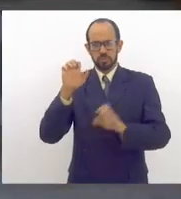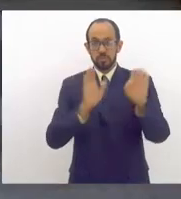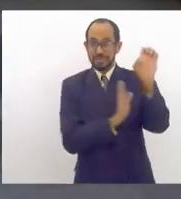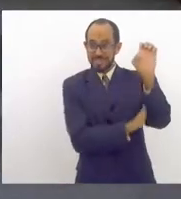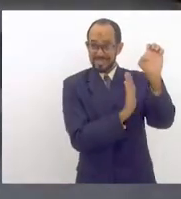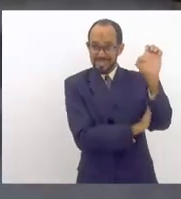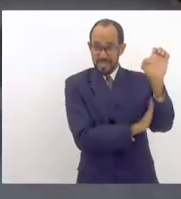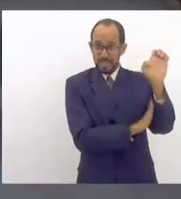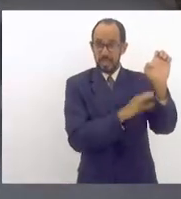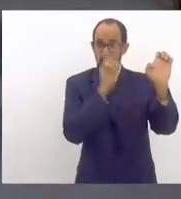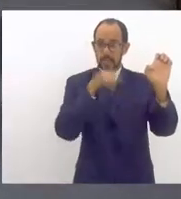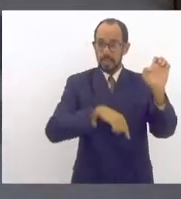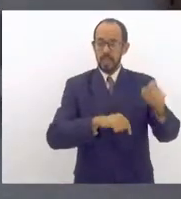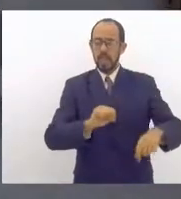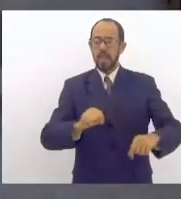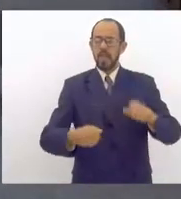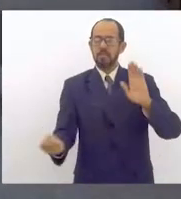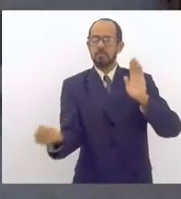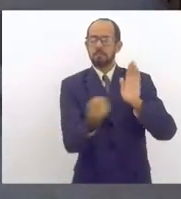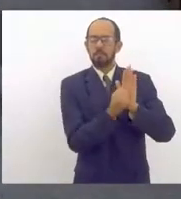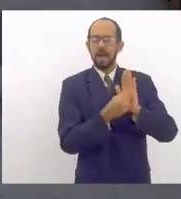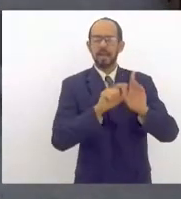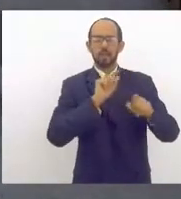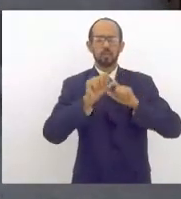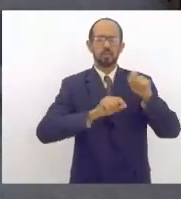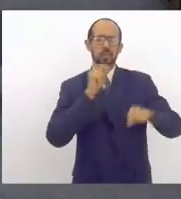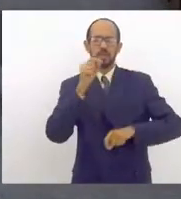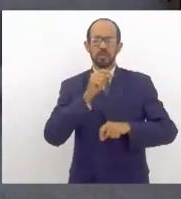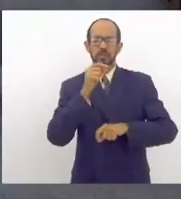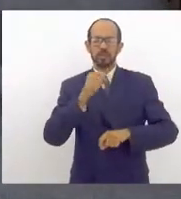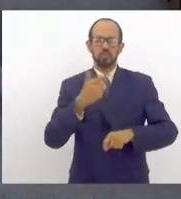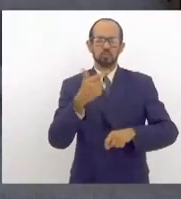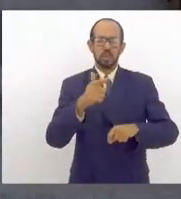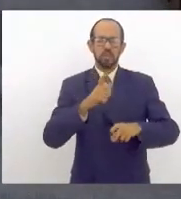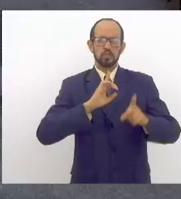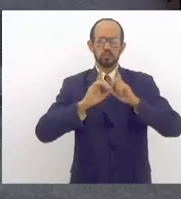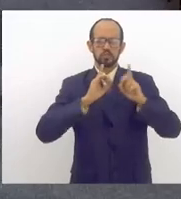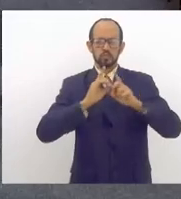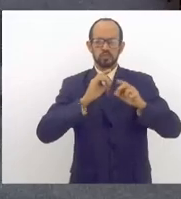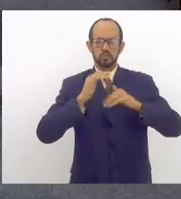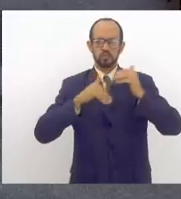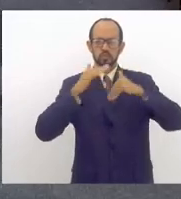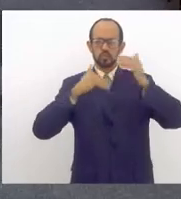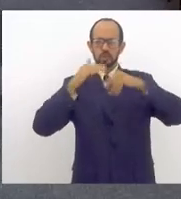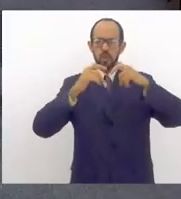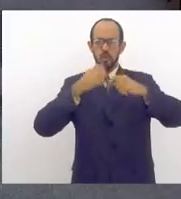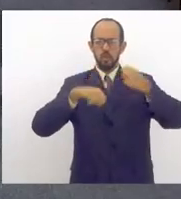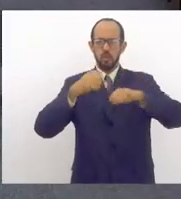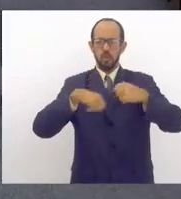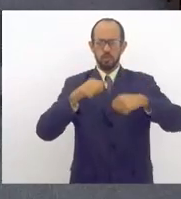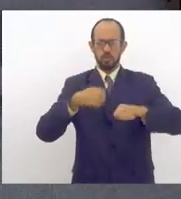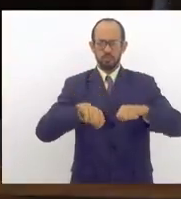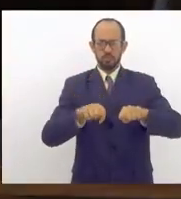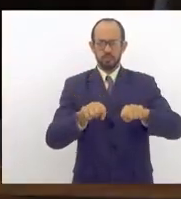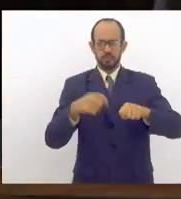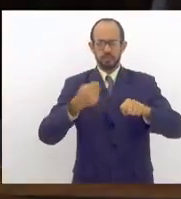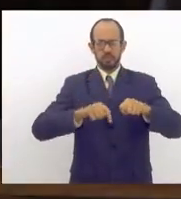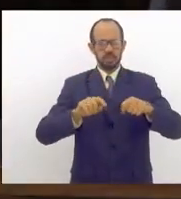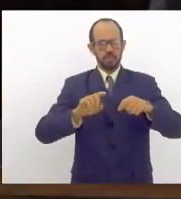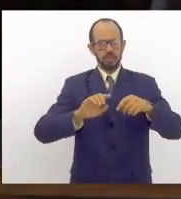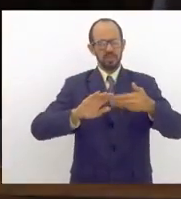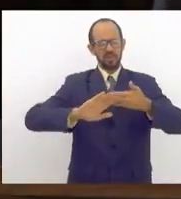como partidos que historicamente não discutem desenvolvimento econômico que tão distantes